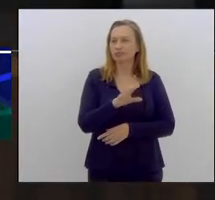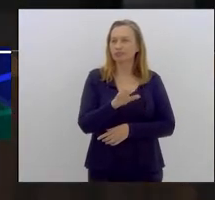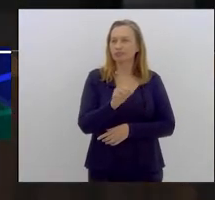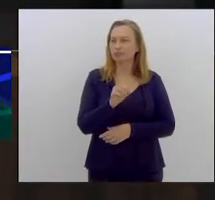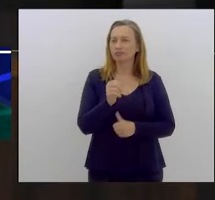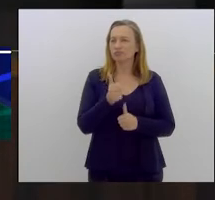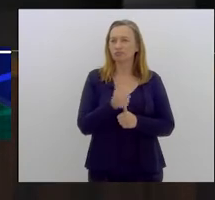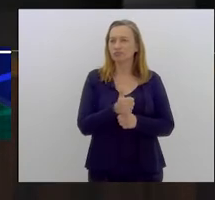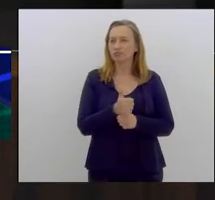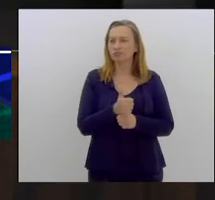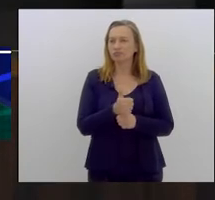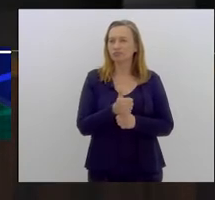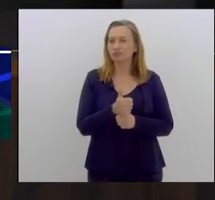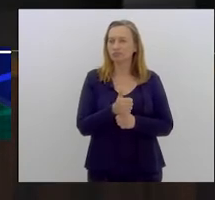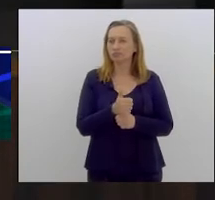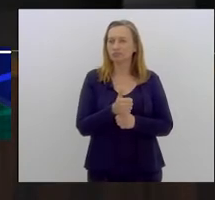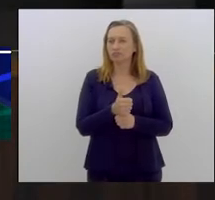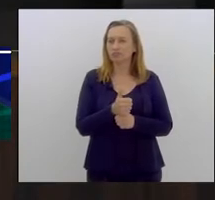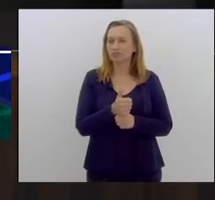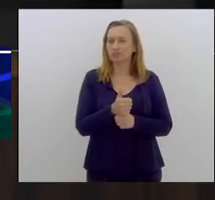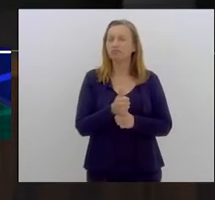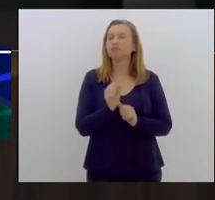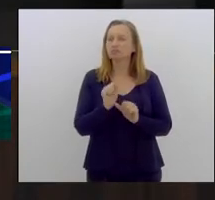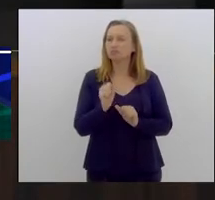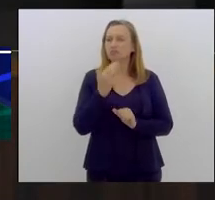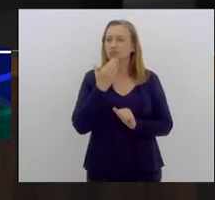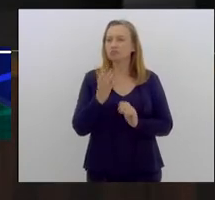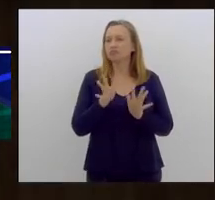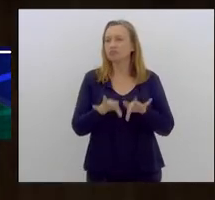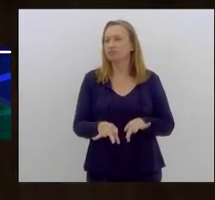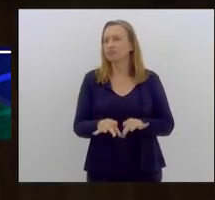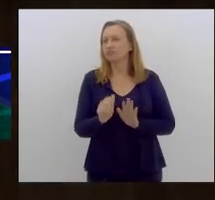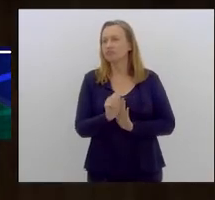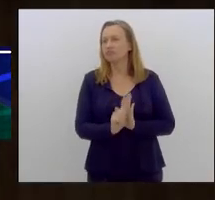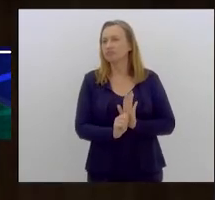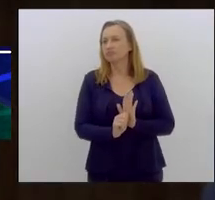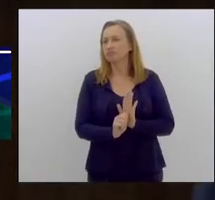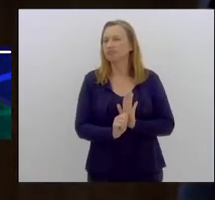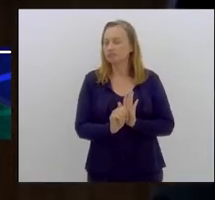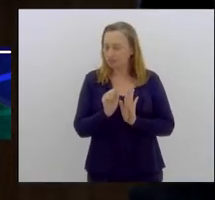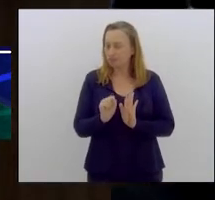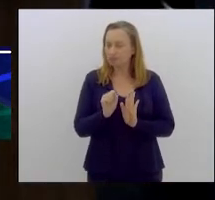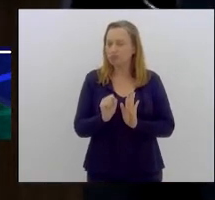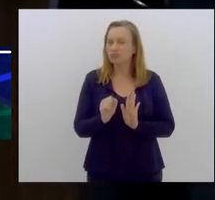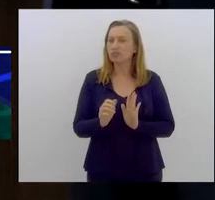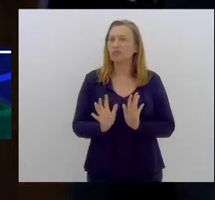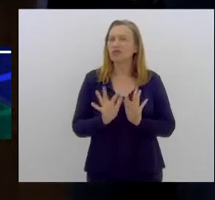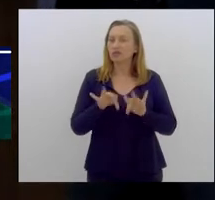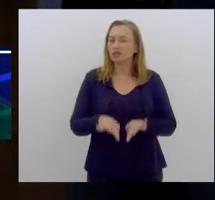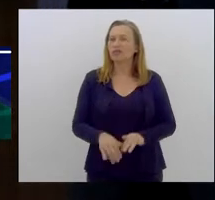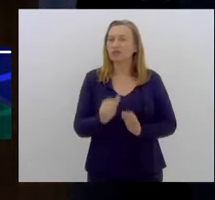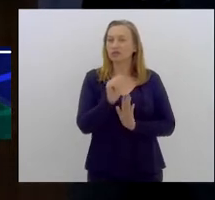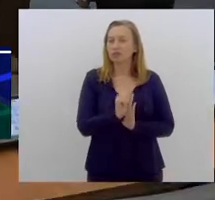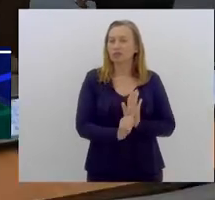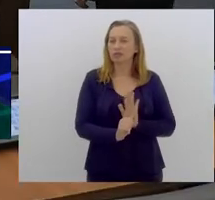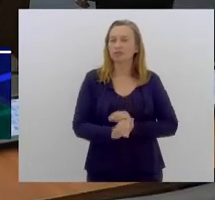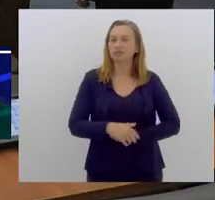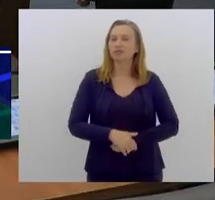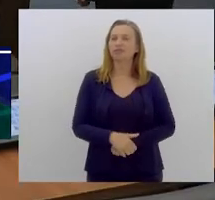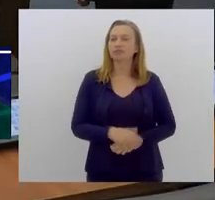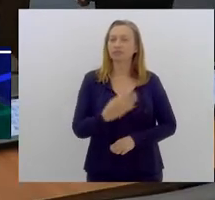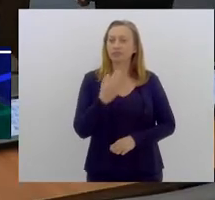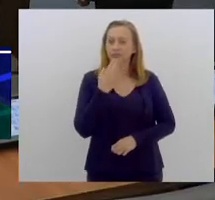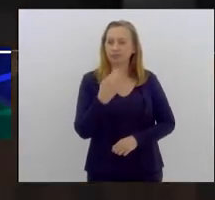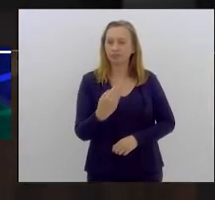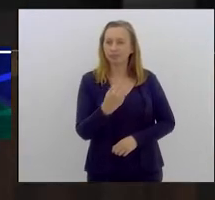substitutivo, Vossa Excelência poderá pedir forma final, senão pois vai à redação final. Vou também pedir forma final de redação, pois não. Que a presidência